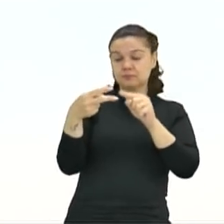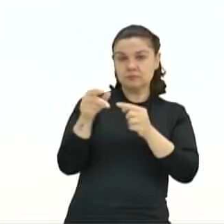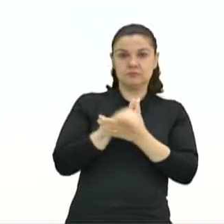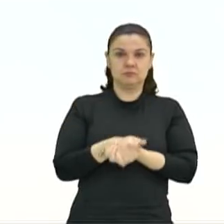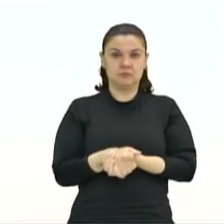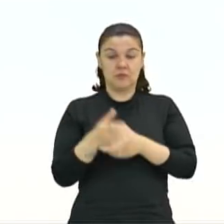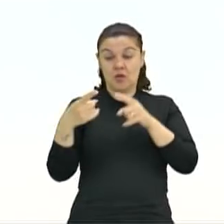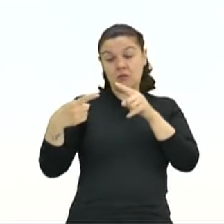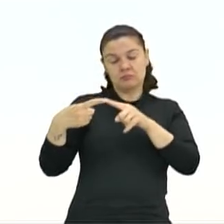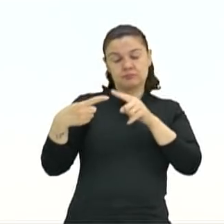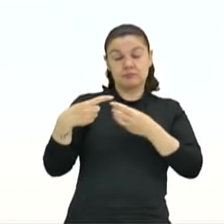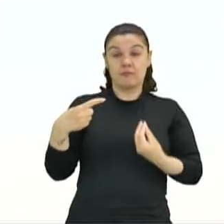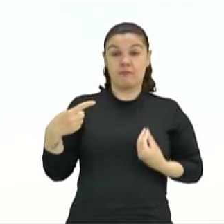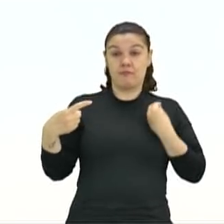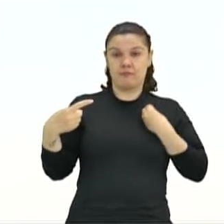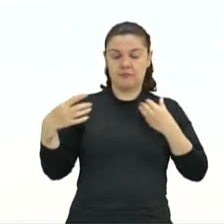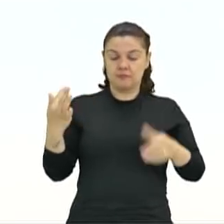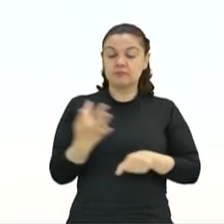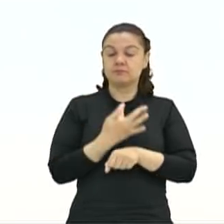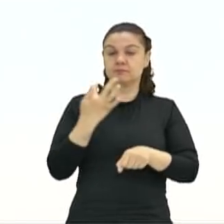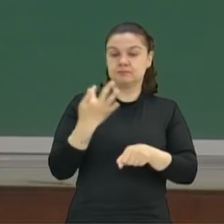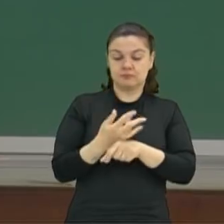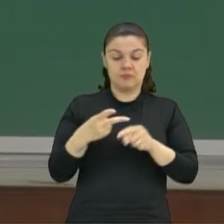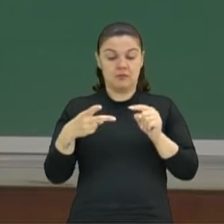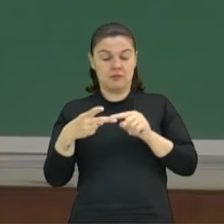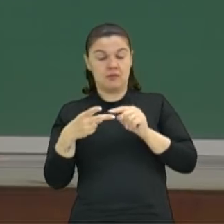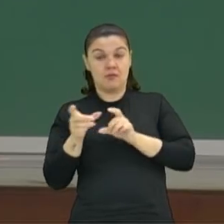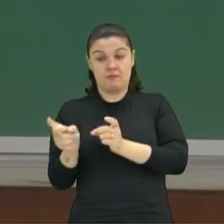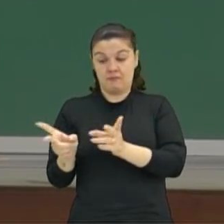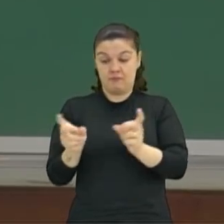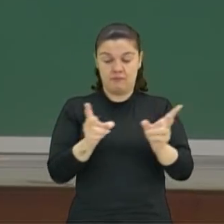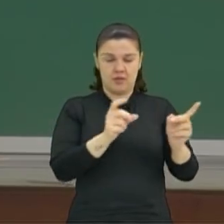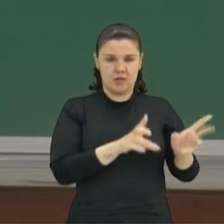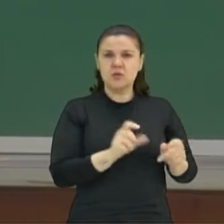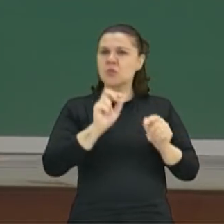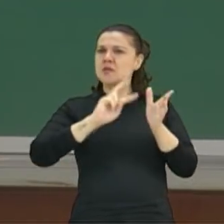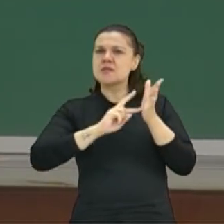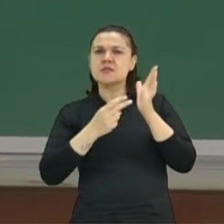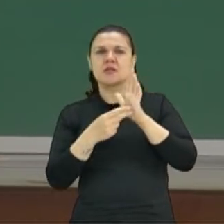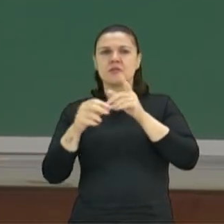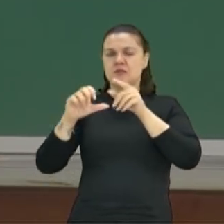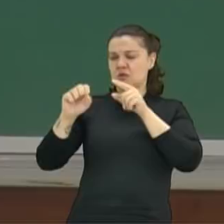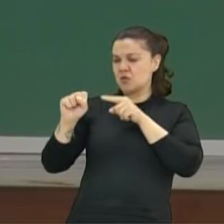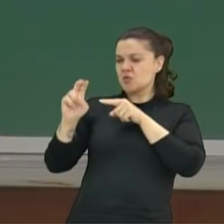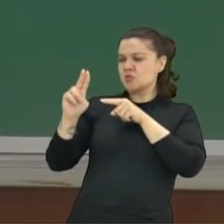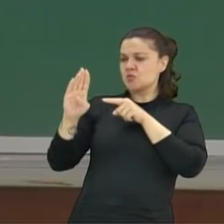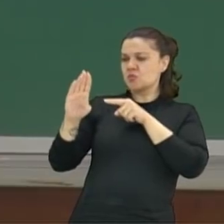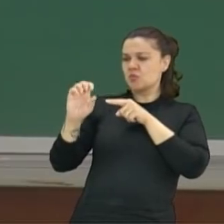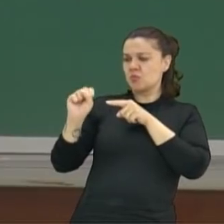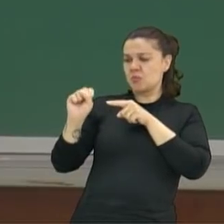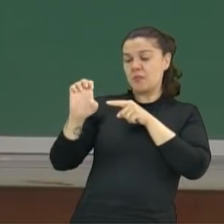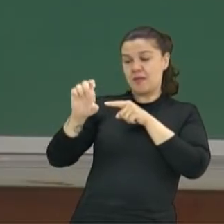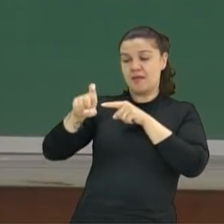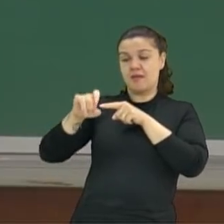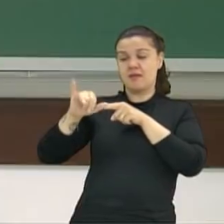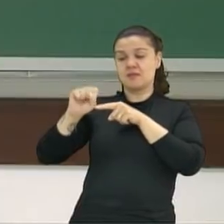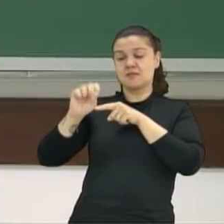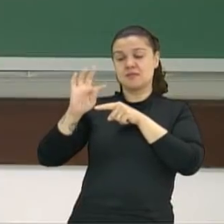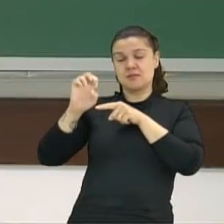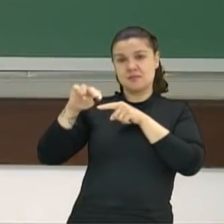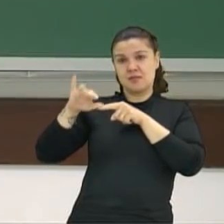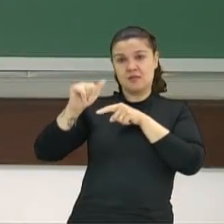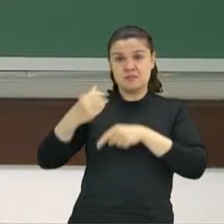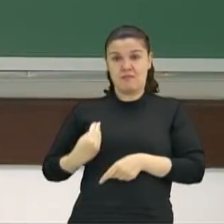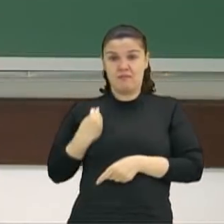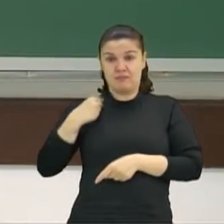de subsistência e a comercial. O que seria de subsistência e comercial? Lembram que eu sempre falo